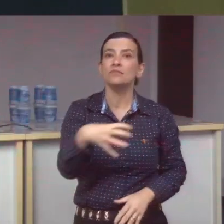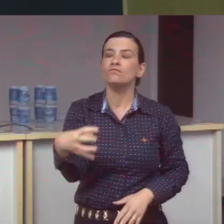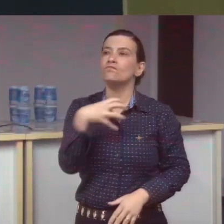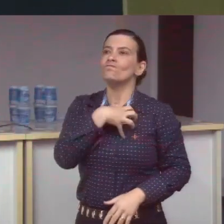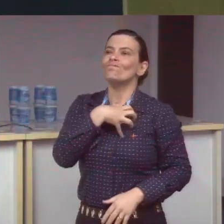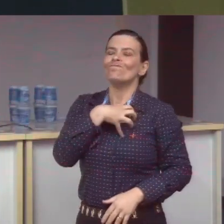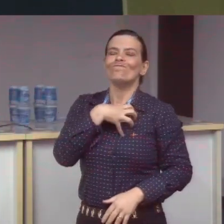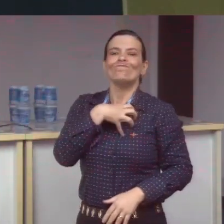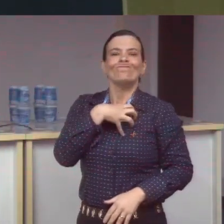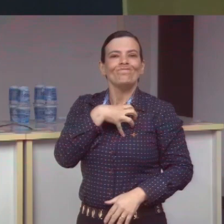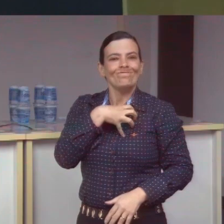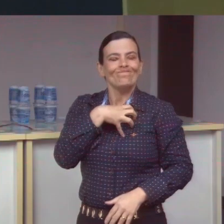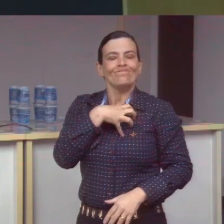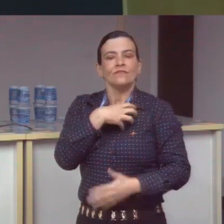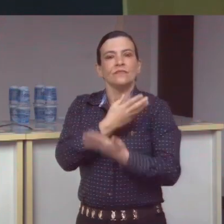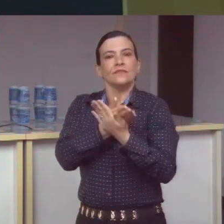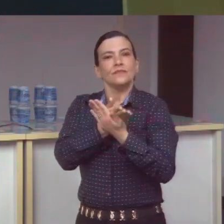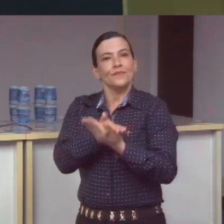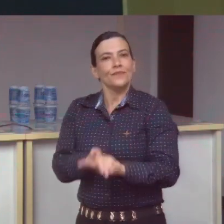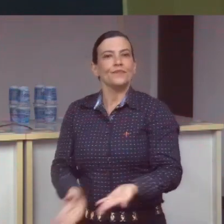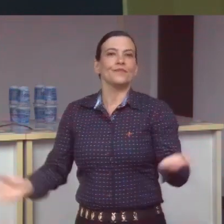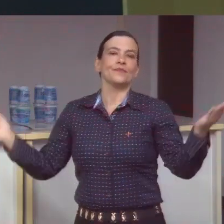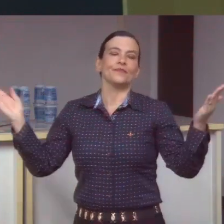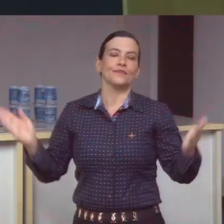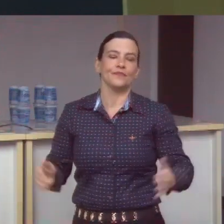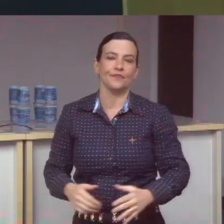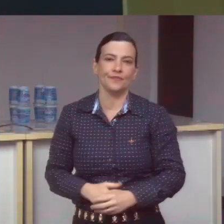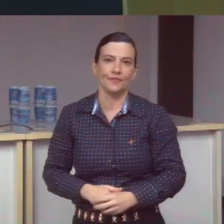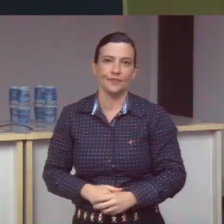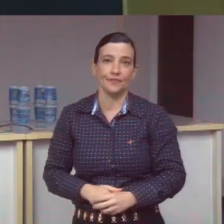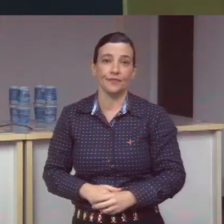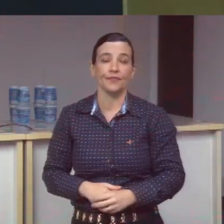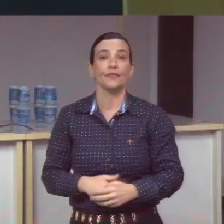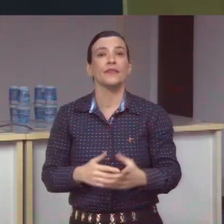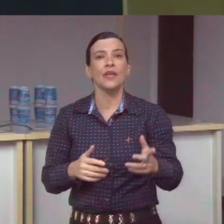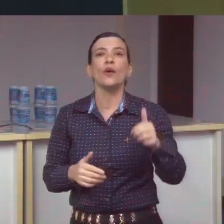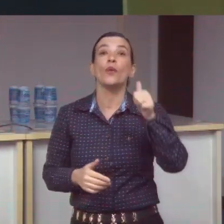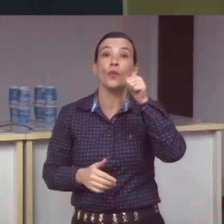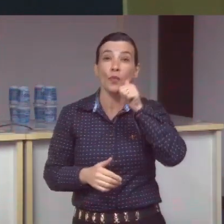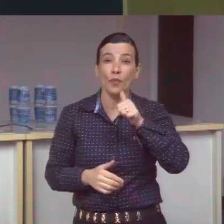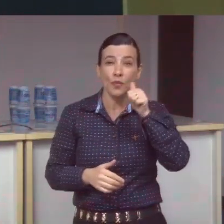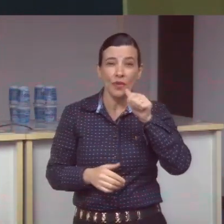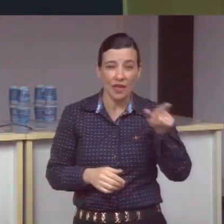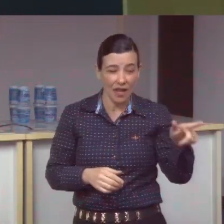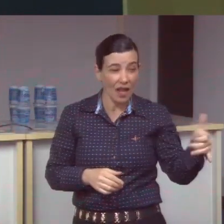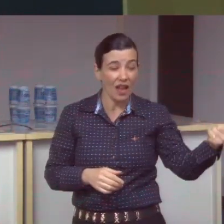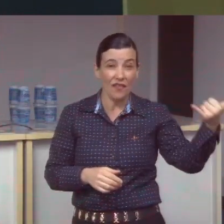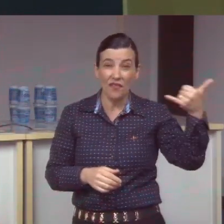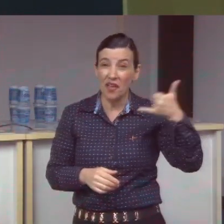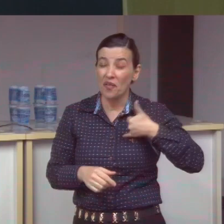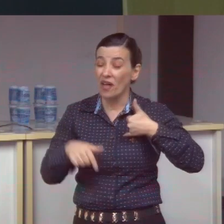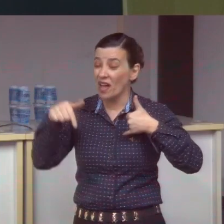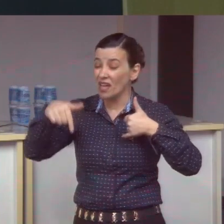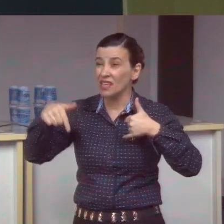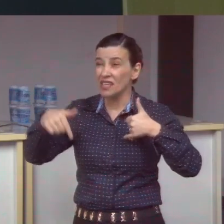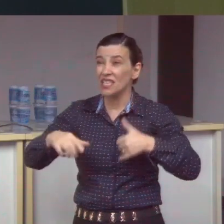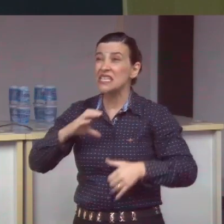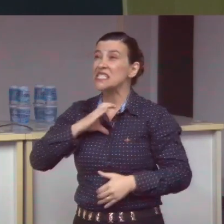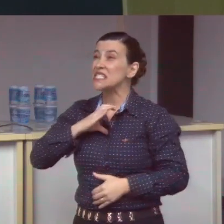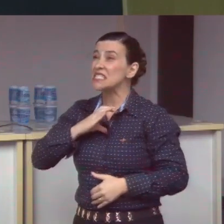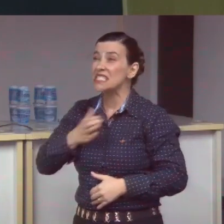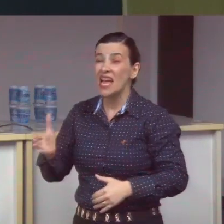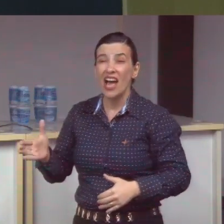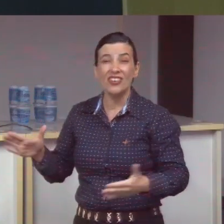que significa como perda para eles. Quando essa senhora nos diz, acabou tudo, ela queria dizer